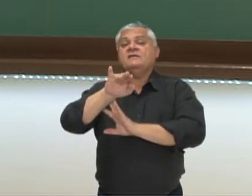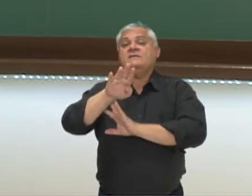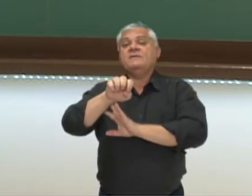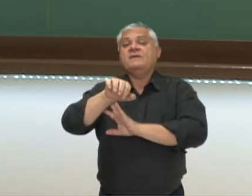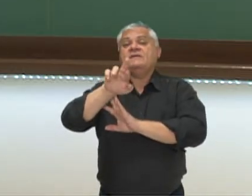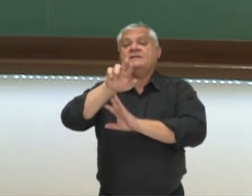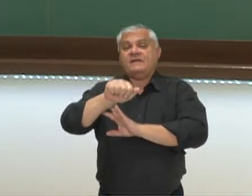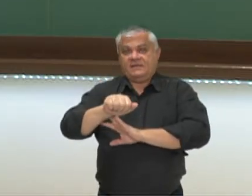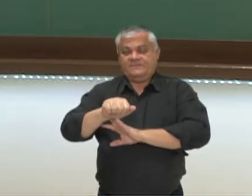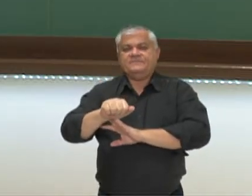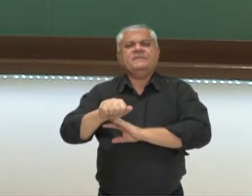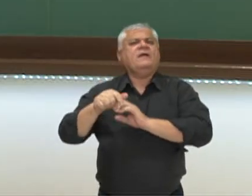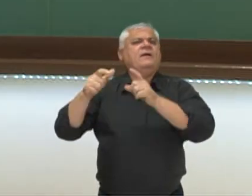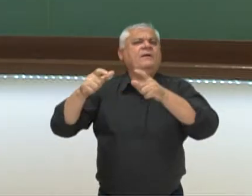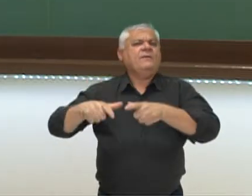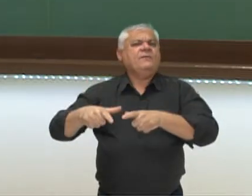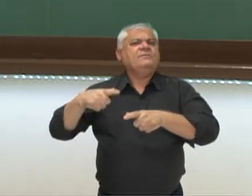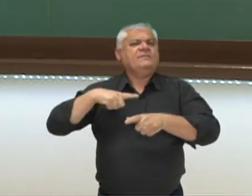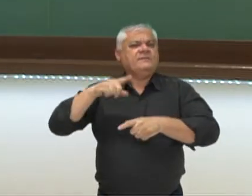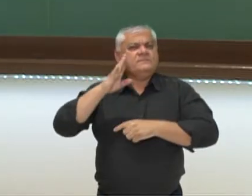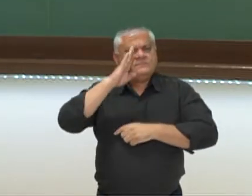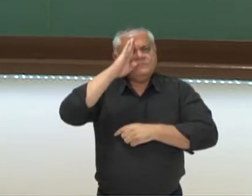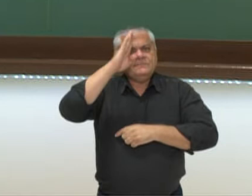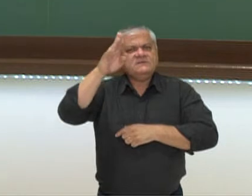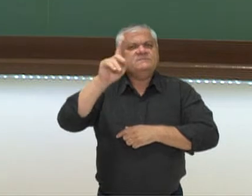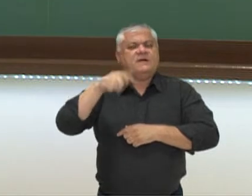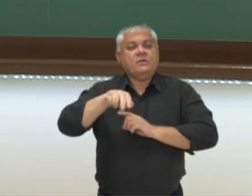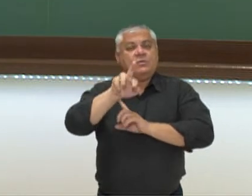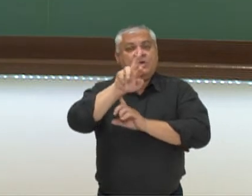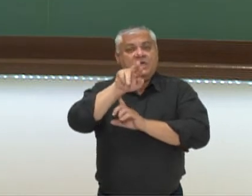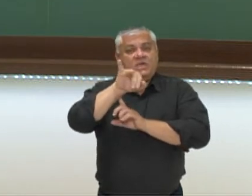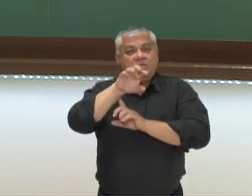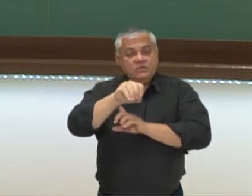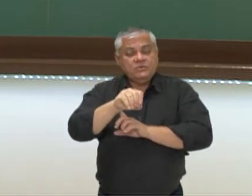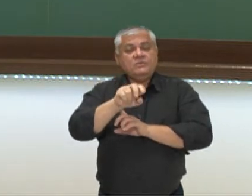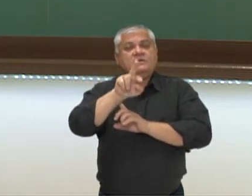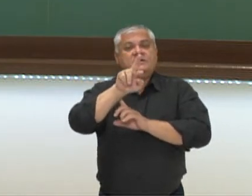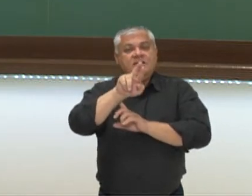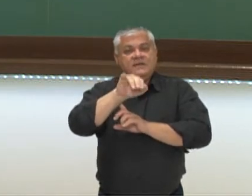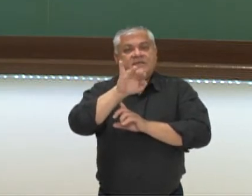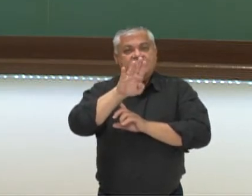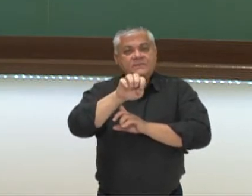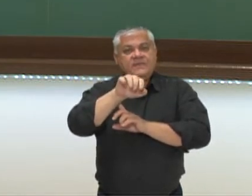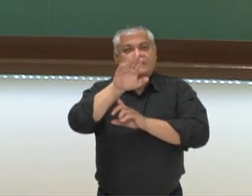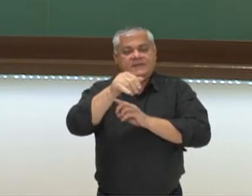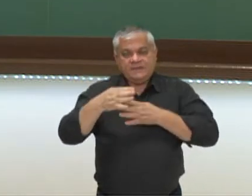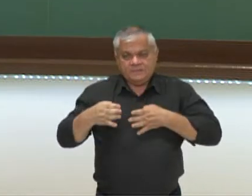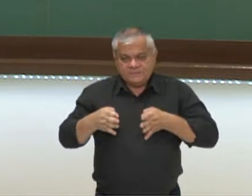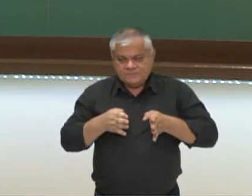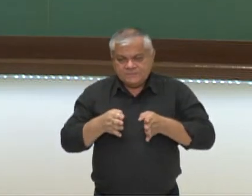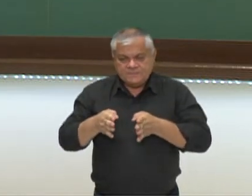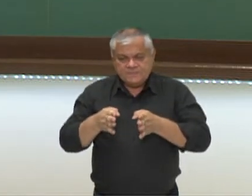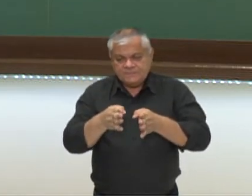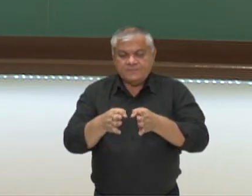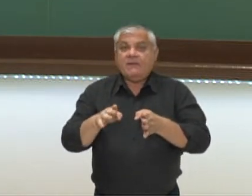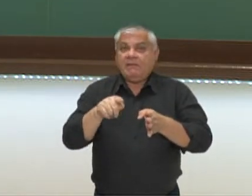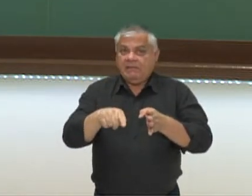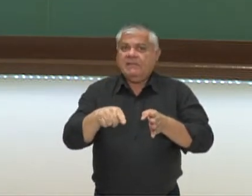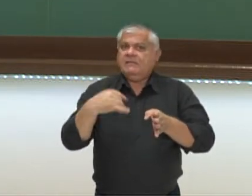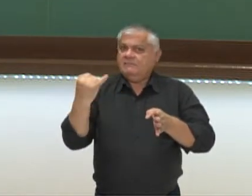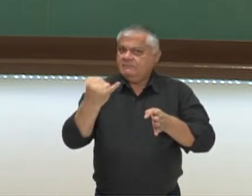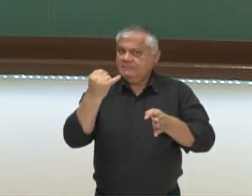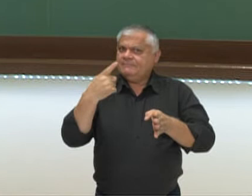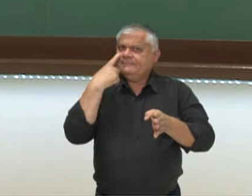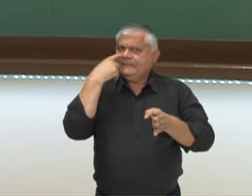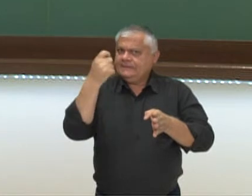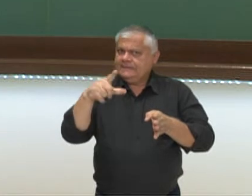Hidrográfica do Ribeira, onde nós temos o principal rio, que é o Rio Ribeira, ela vai ter algumas características muito peculiares, pois atravessa a região do